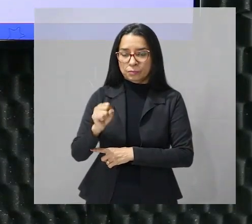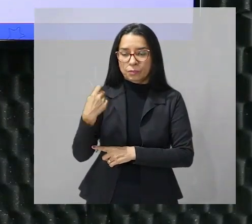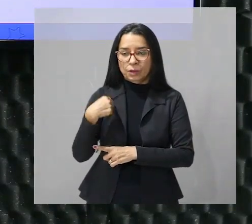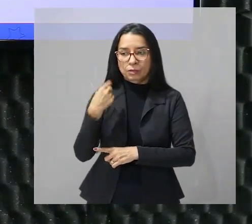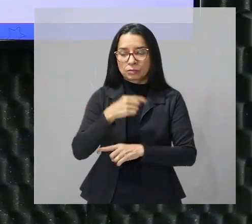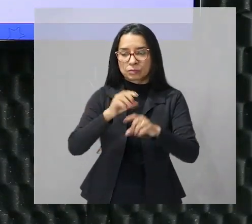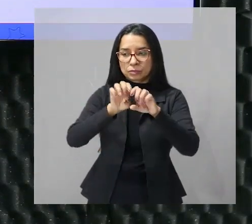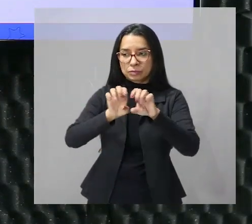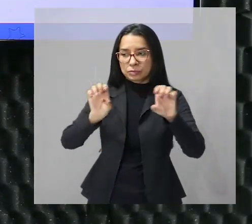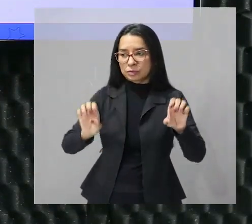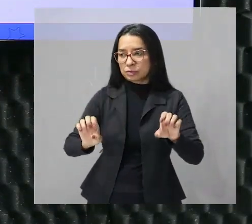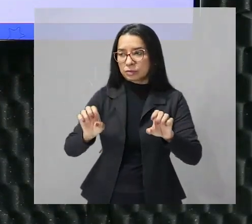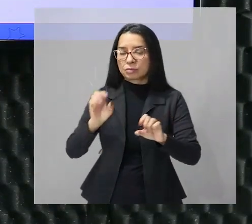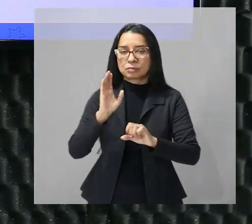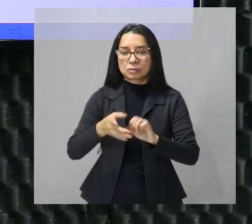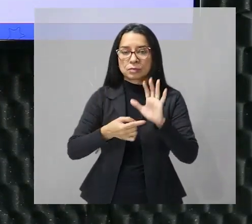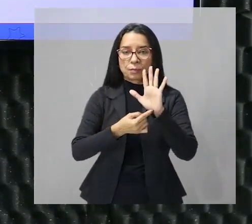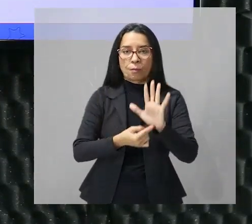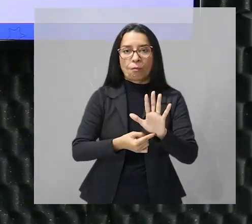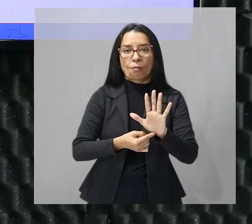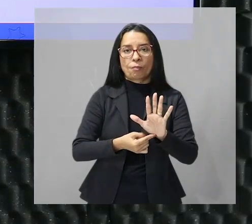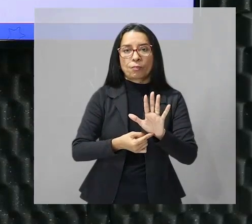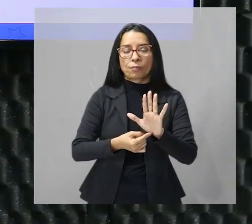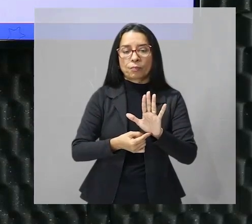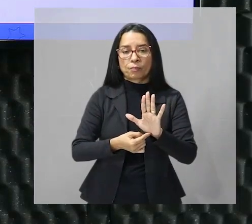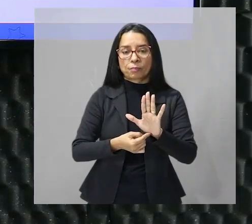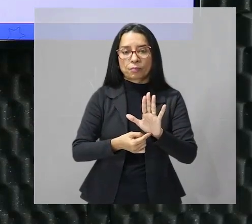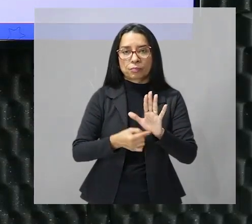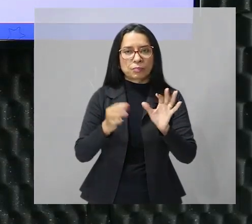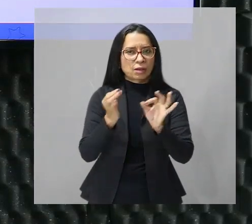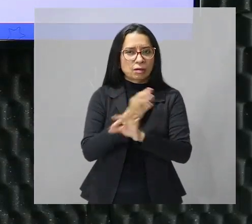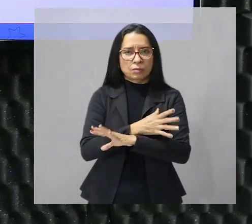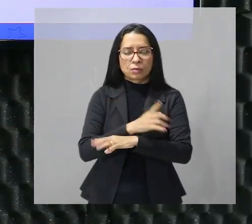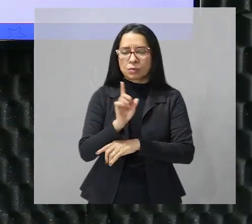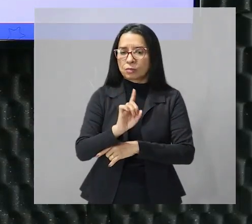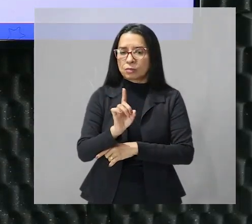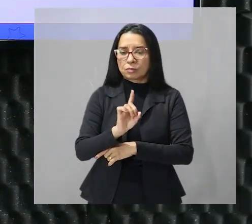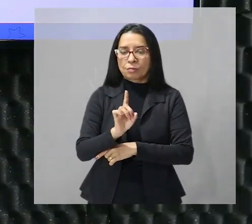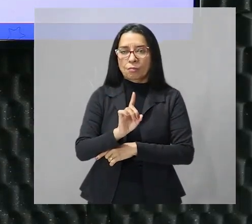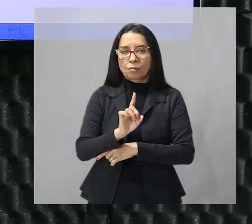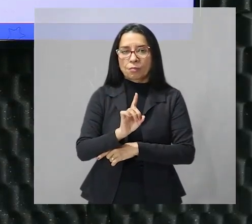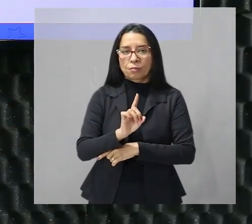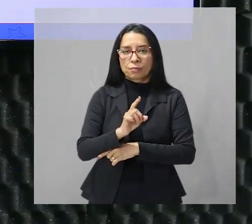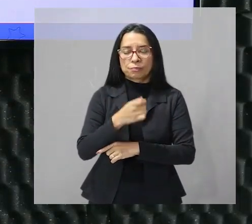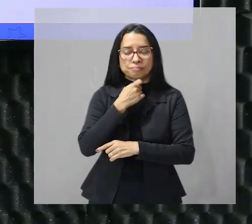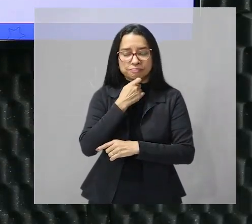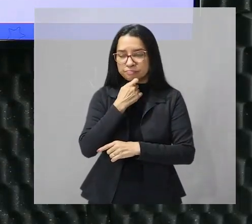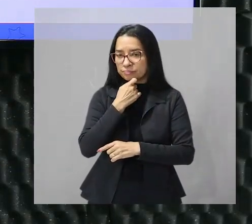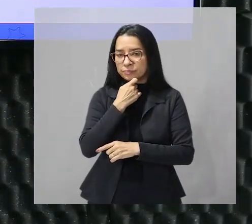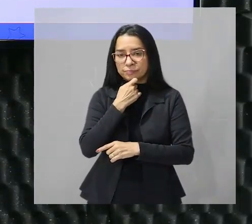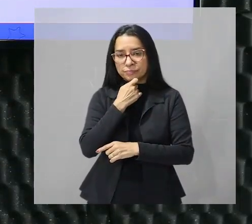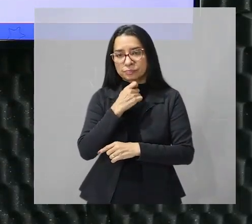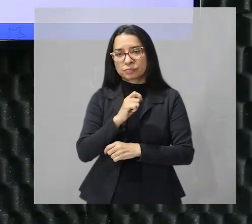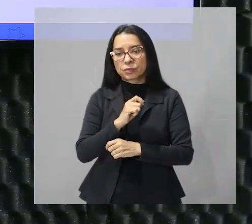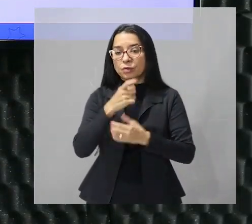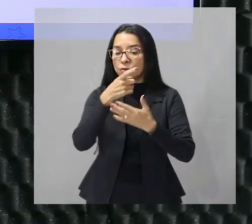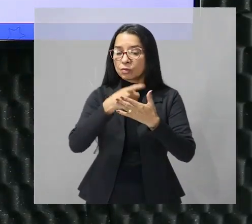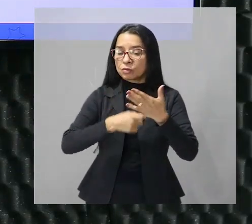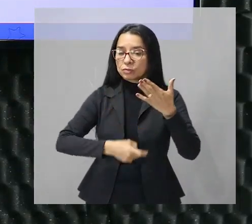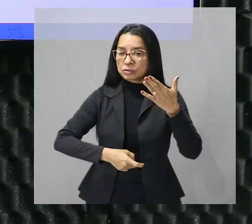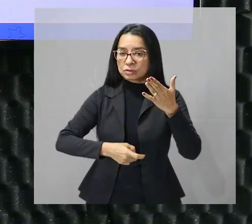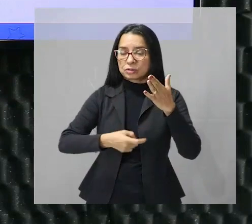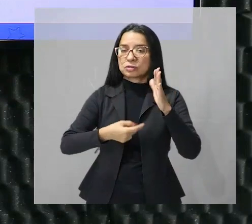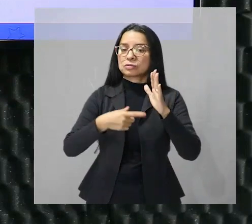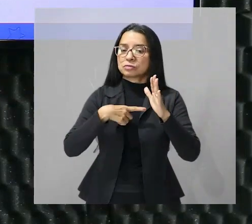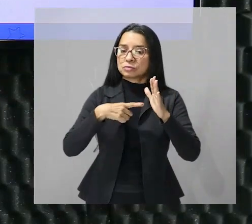a expressão já se apresenta desse jeitinho aqui, ó. Acabou? Não, ainda não acabou. O texto ainda